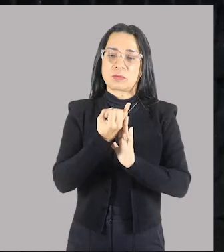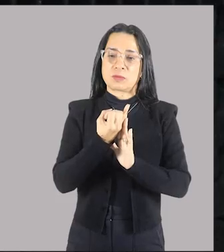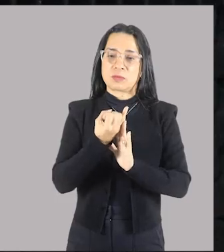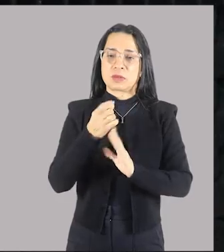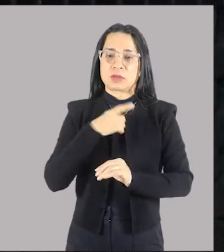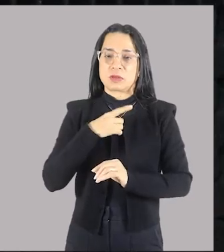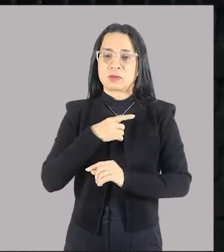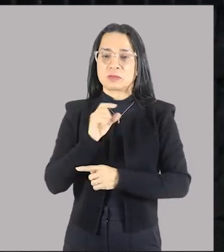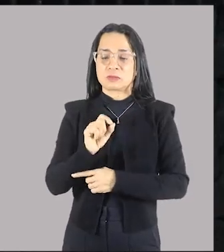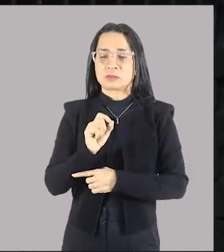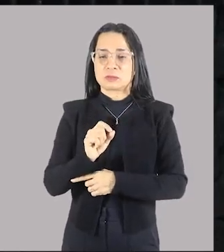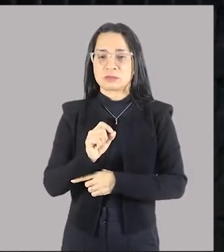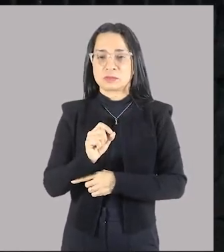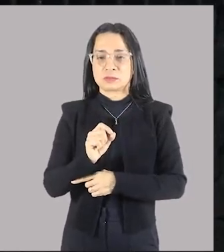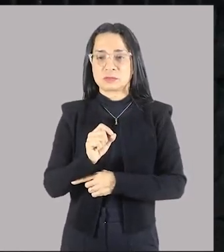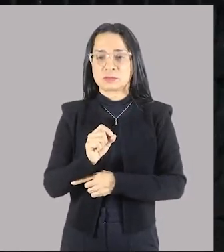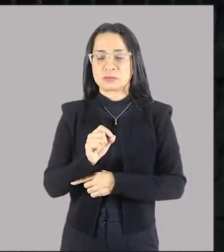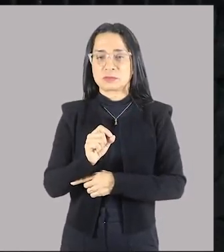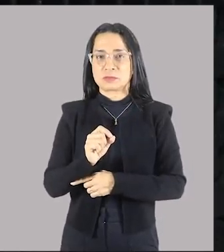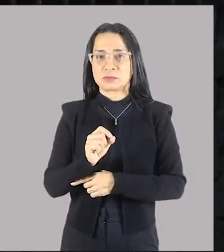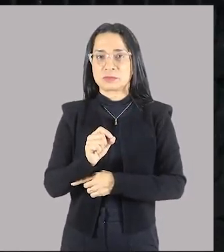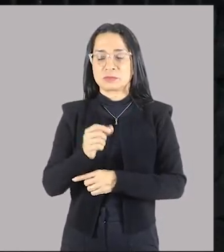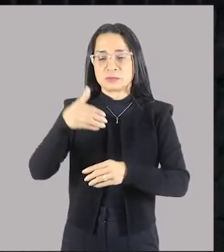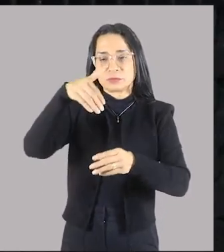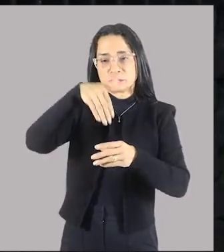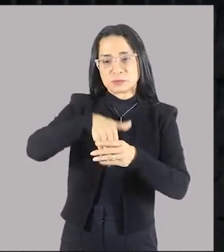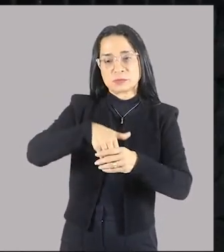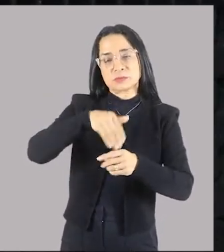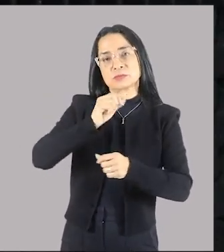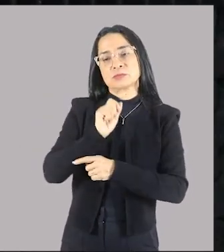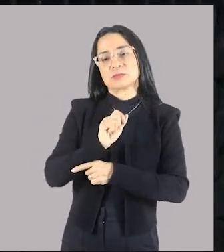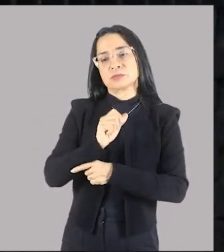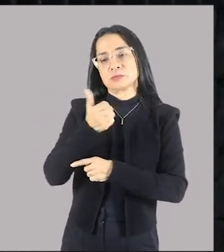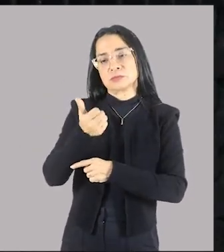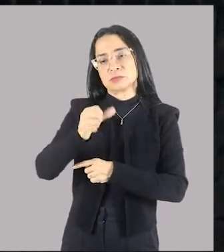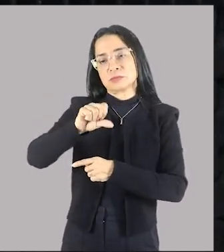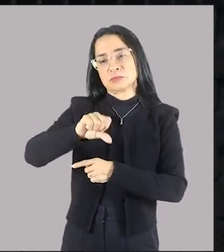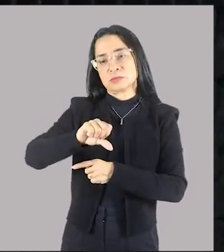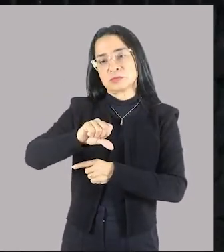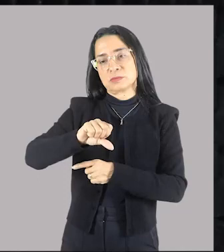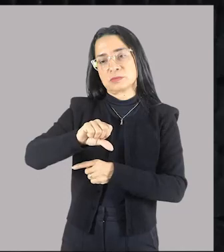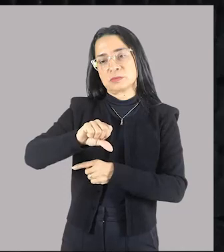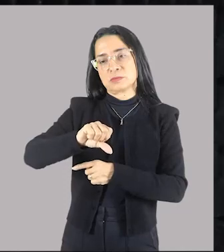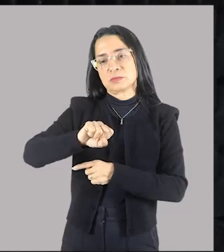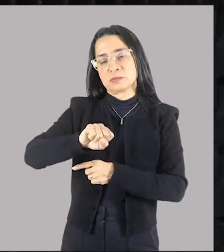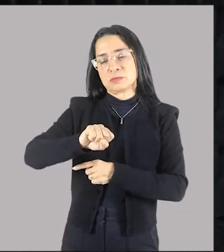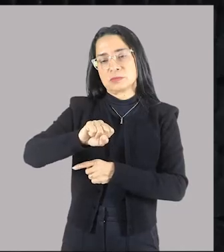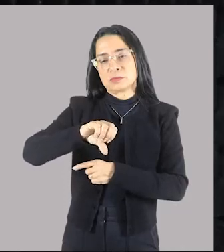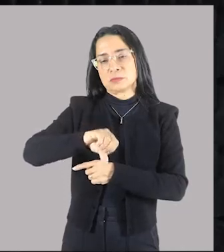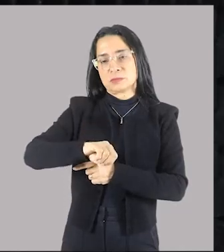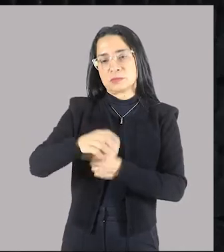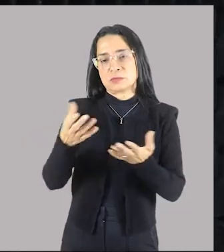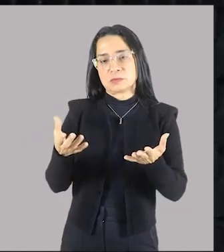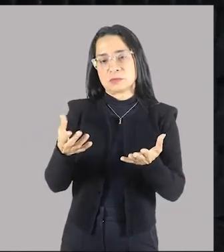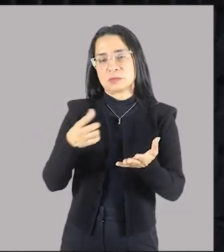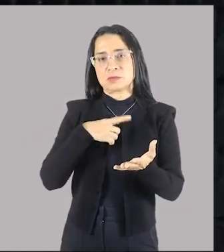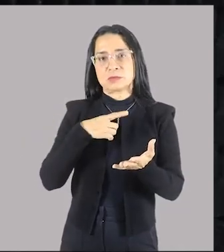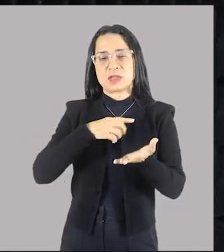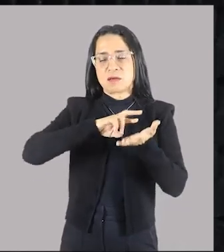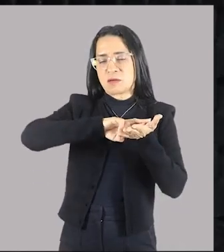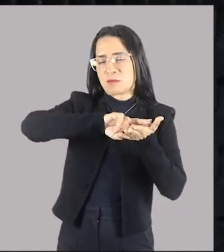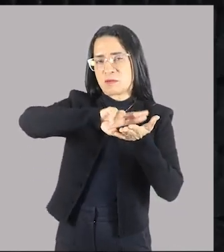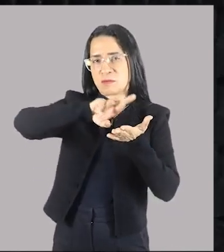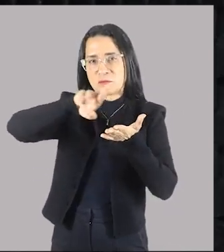as eleições em 89, eleições que vão aparecer, inclusive, diversos candidatos,